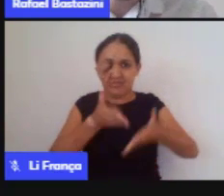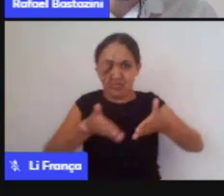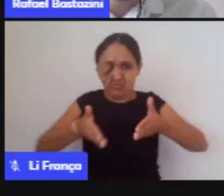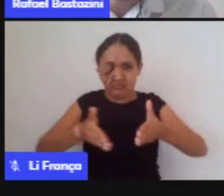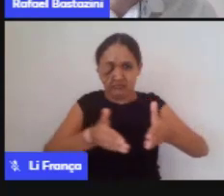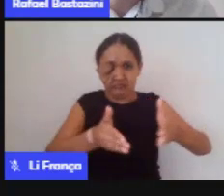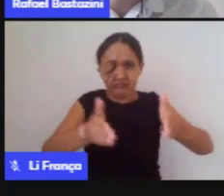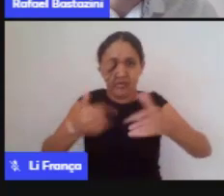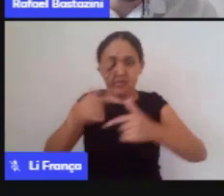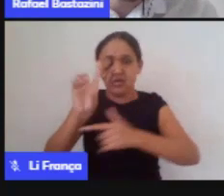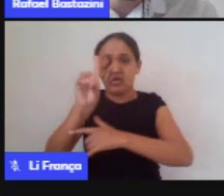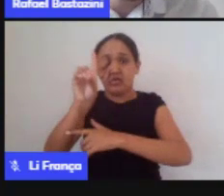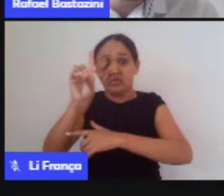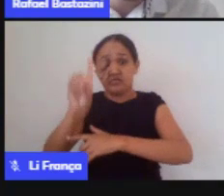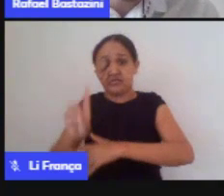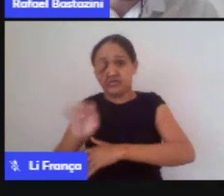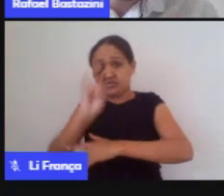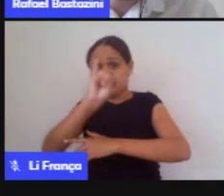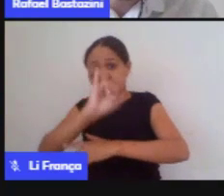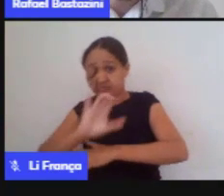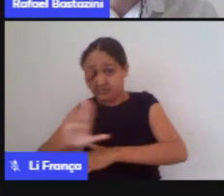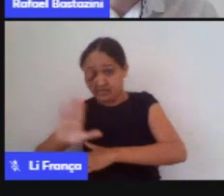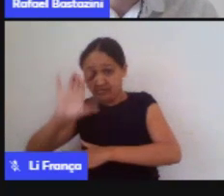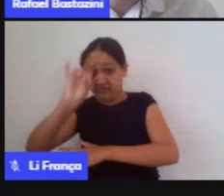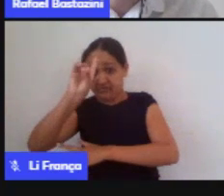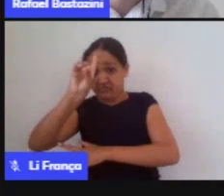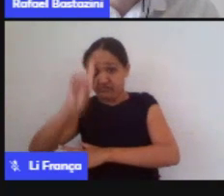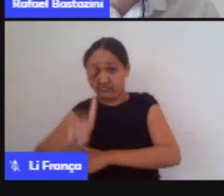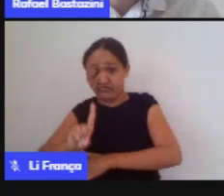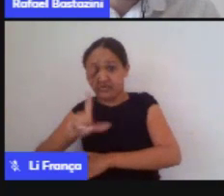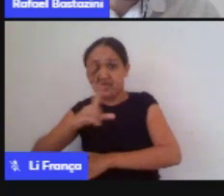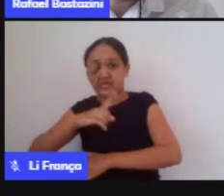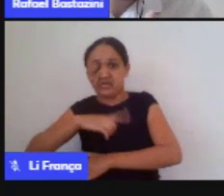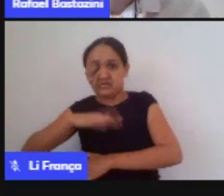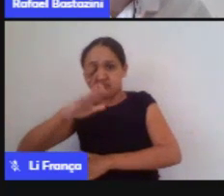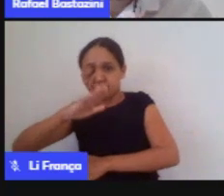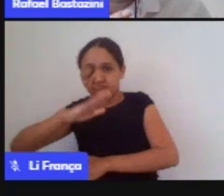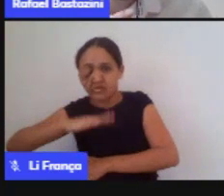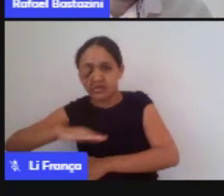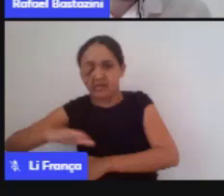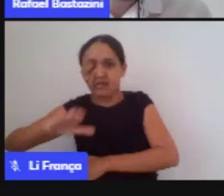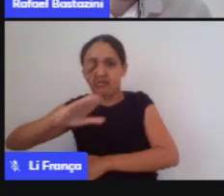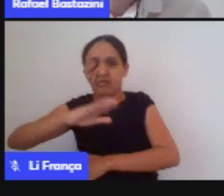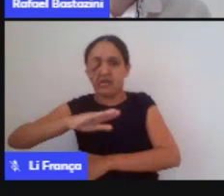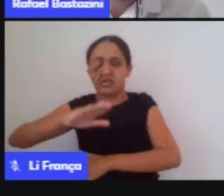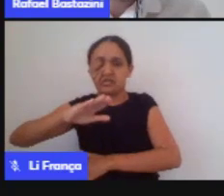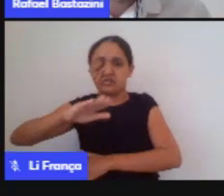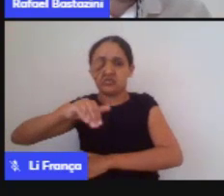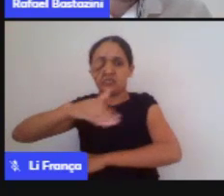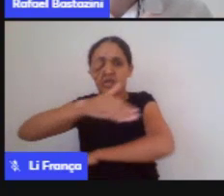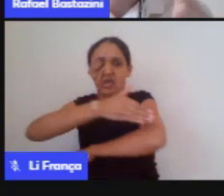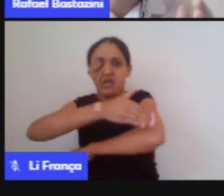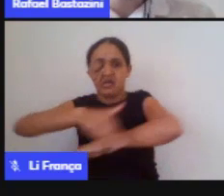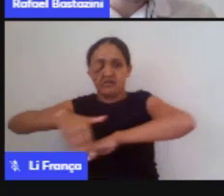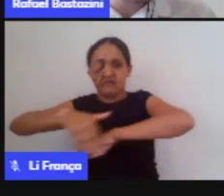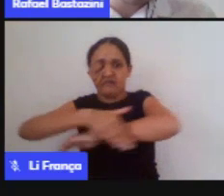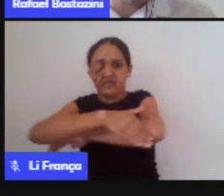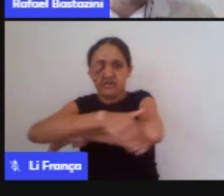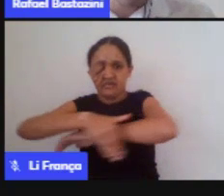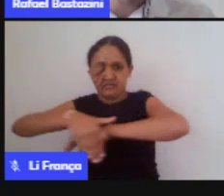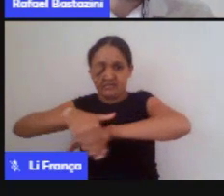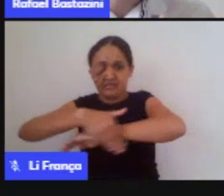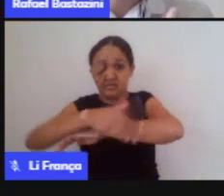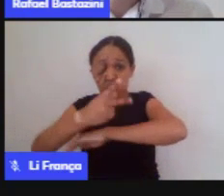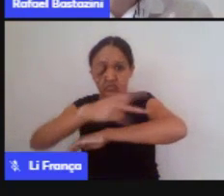imagem à direita, a gente tem ali aquela área entre a Avenida Fernando Corrêa da Costa e a